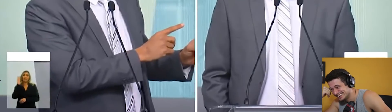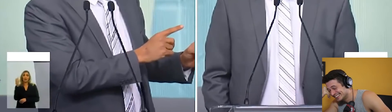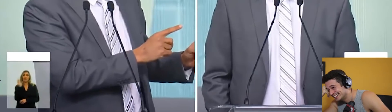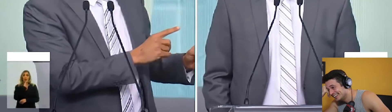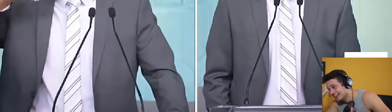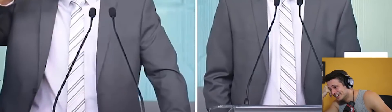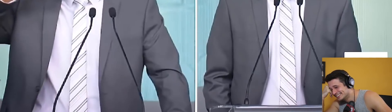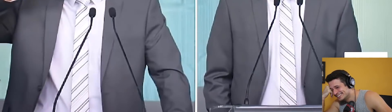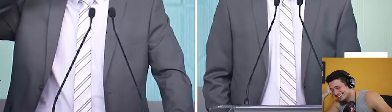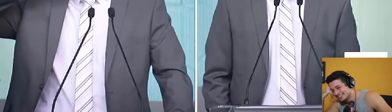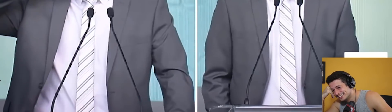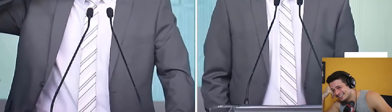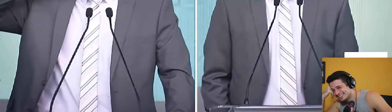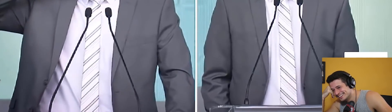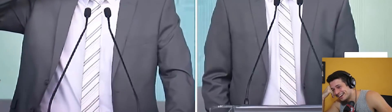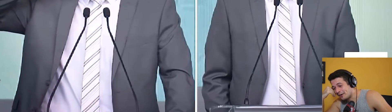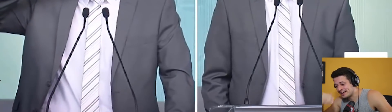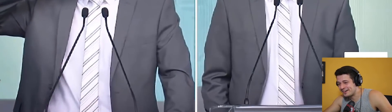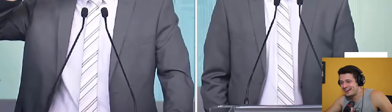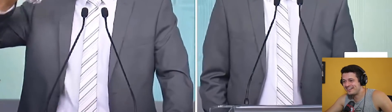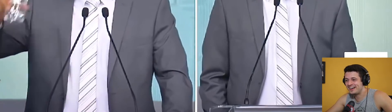na pergunta.